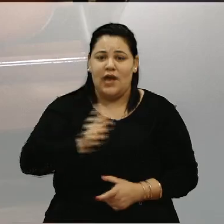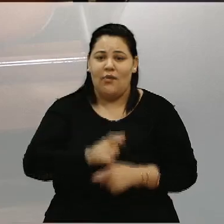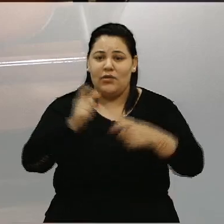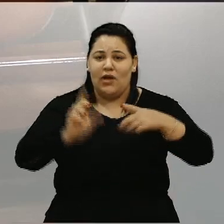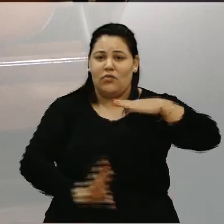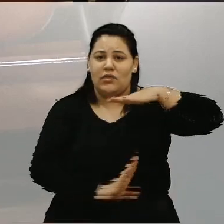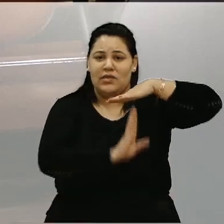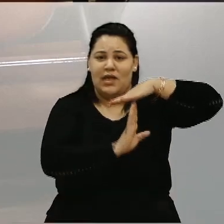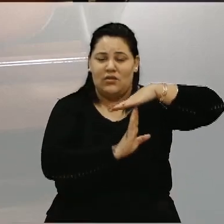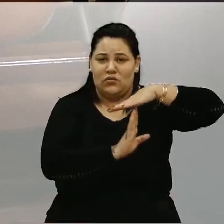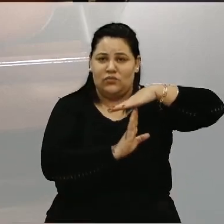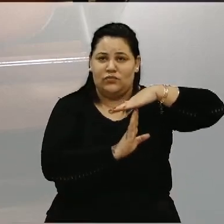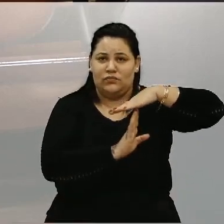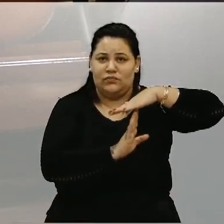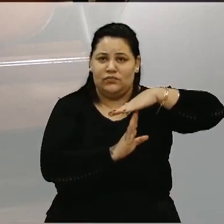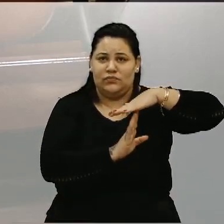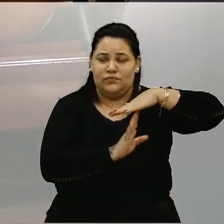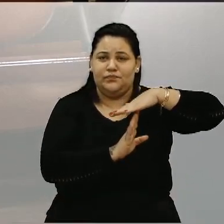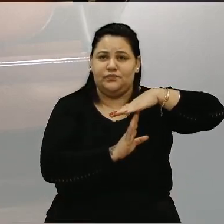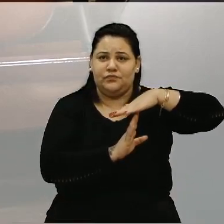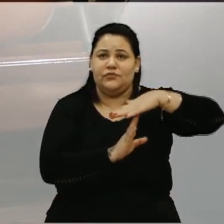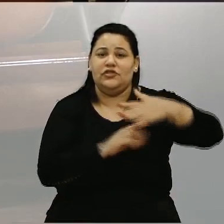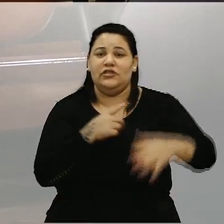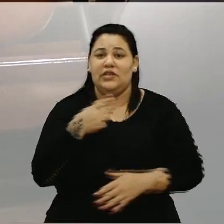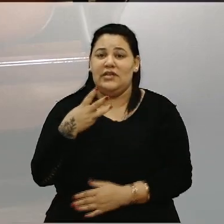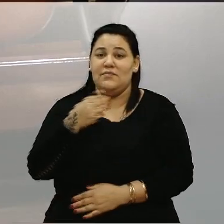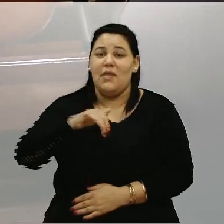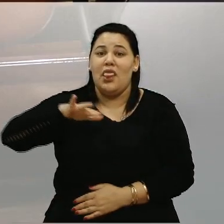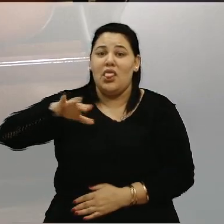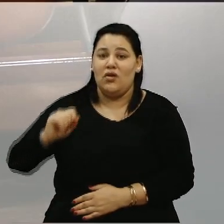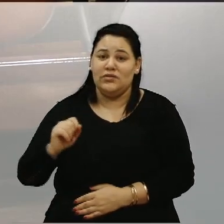13 milhões de reais por ano o déficit do Hospital Pompeia.